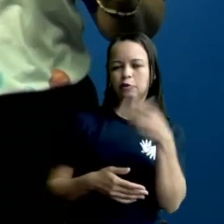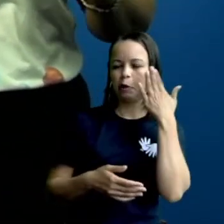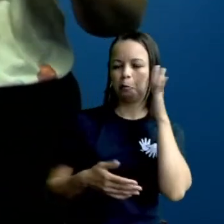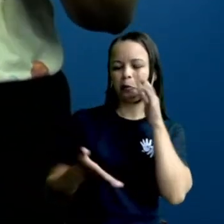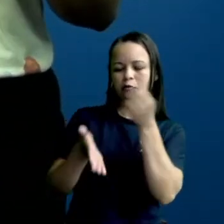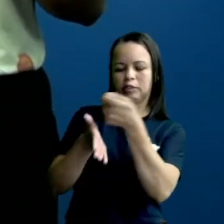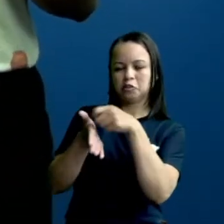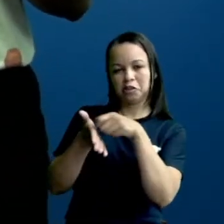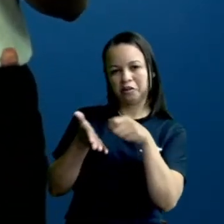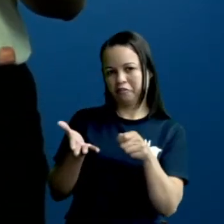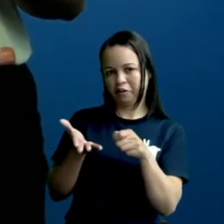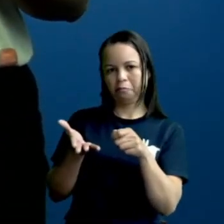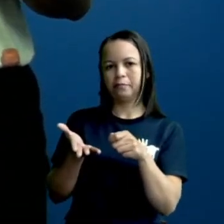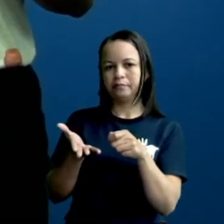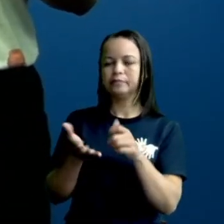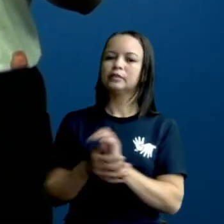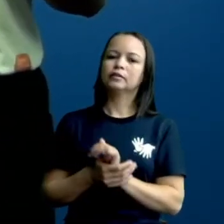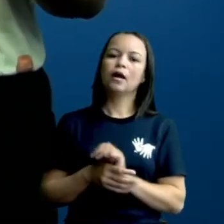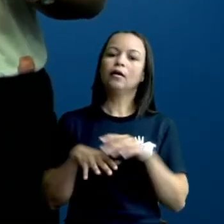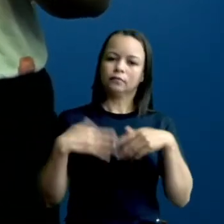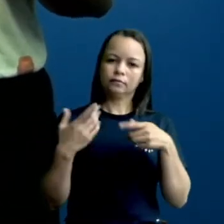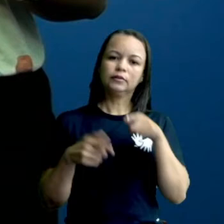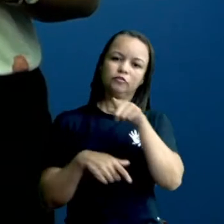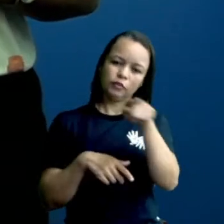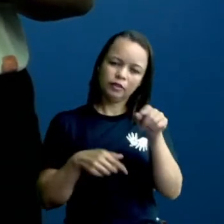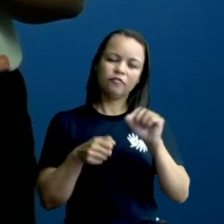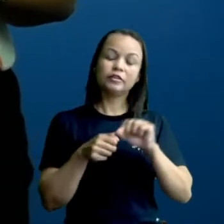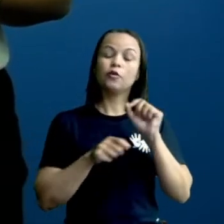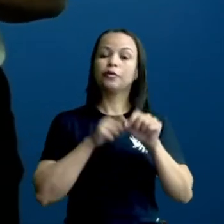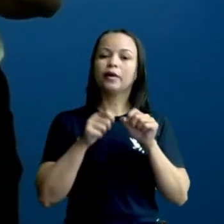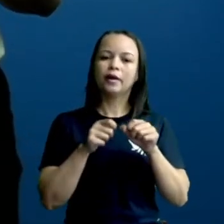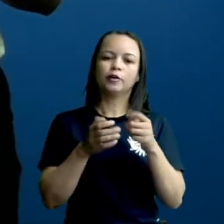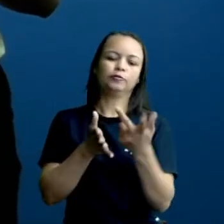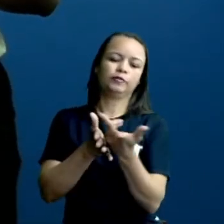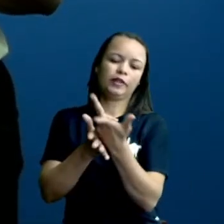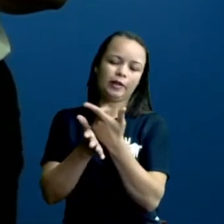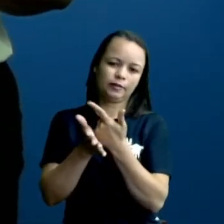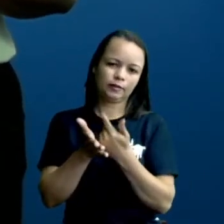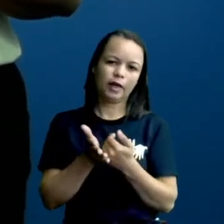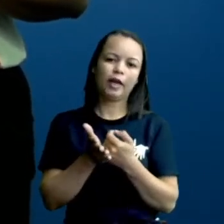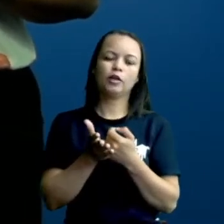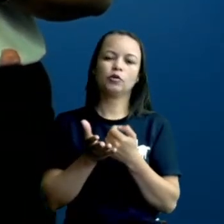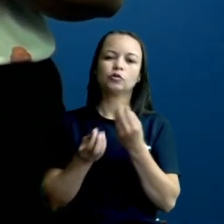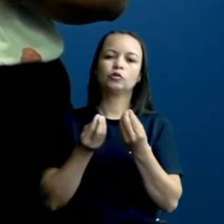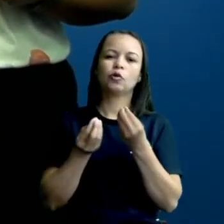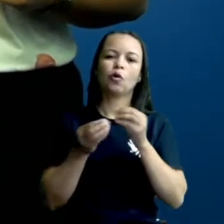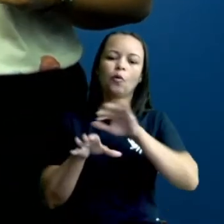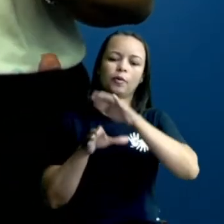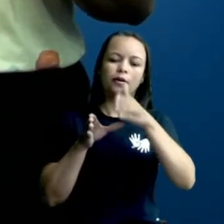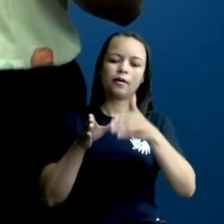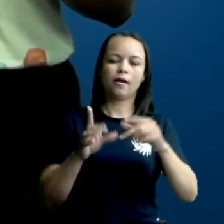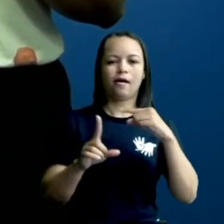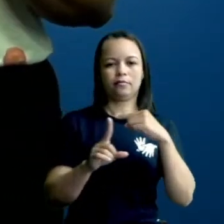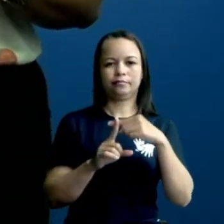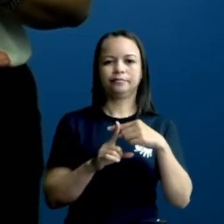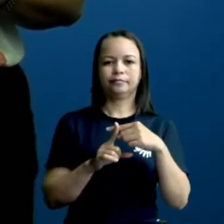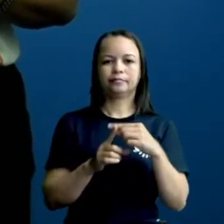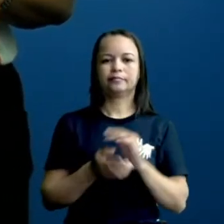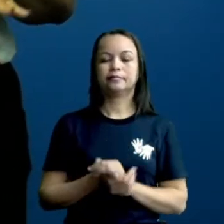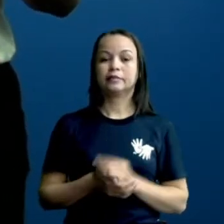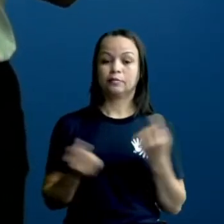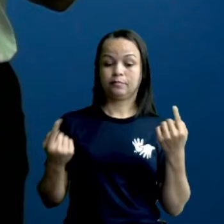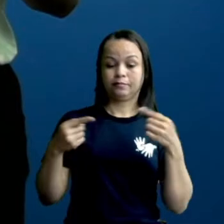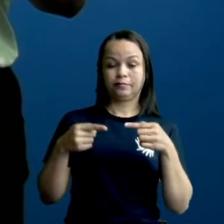desenho relatando o que você entendeu sobre a Batalha do Monte das Tabocas, tá bom?